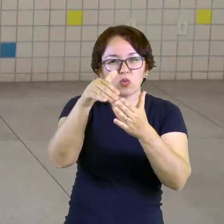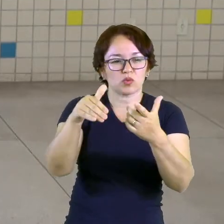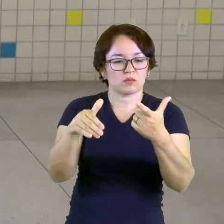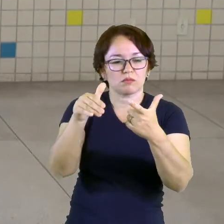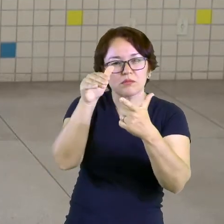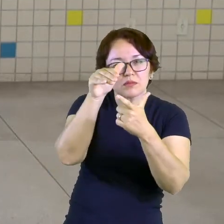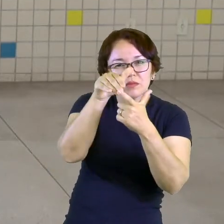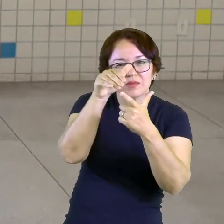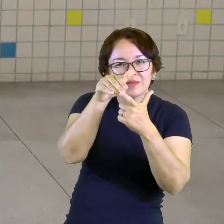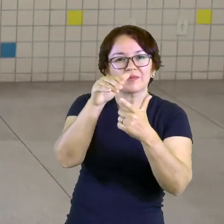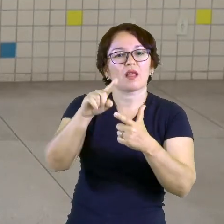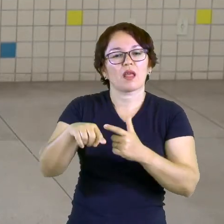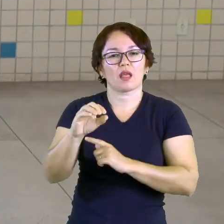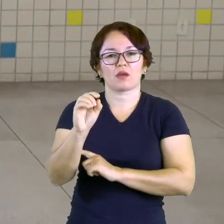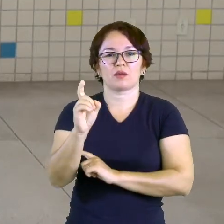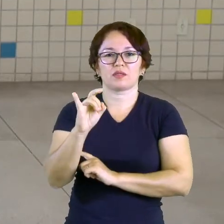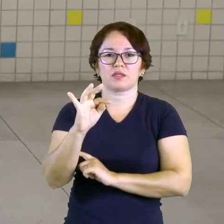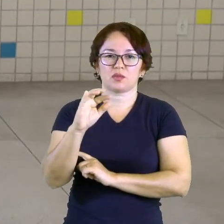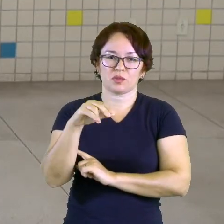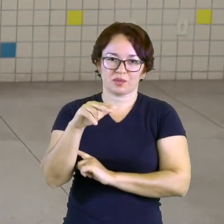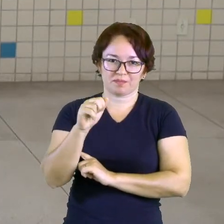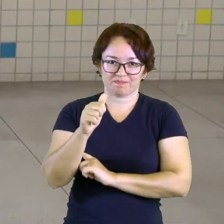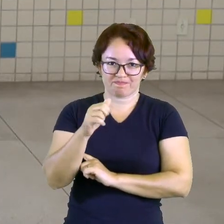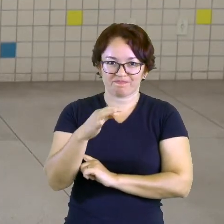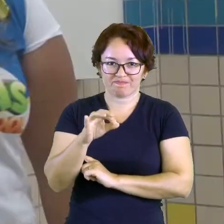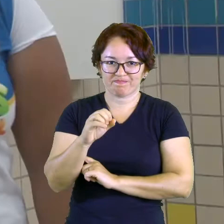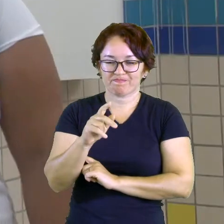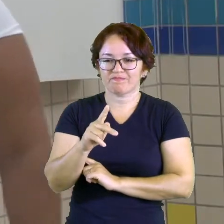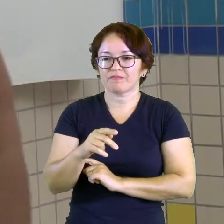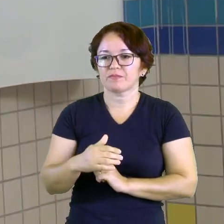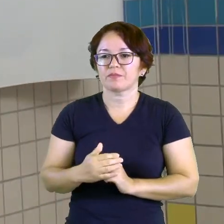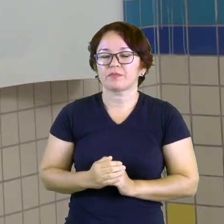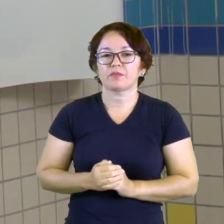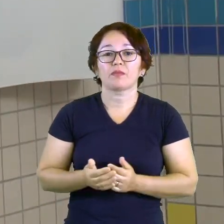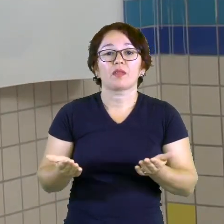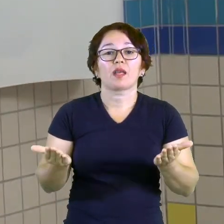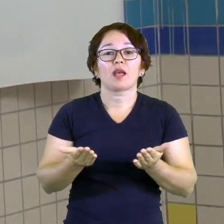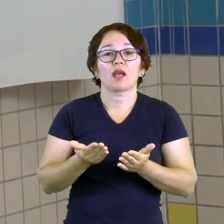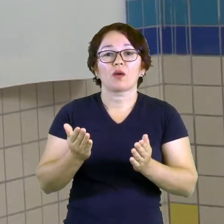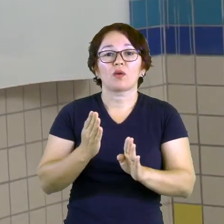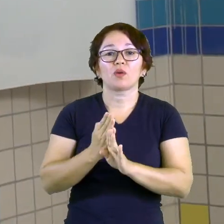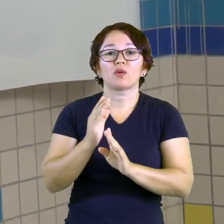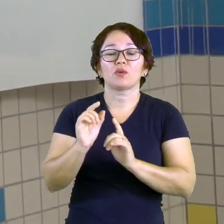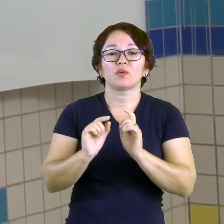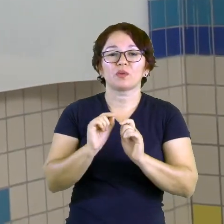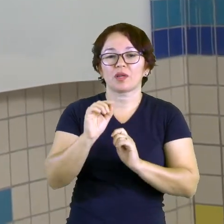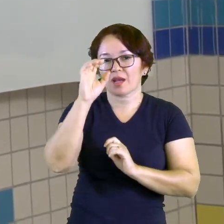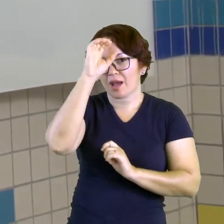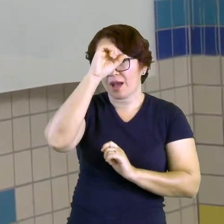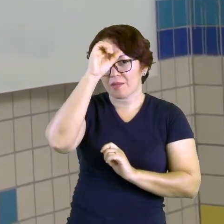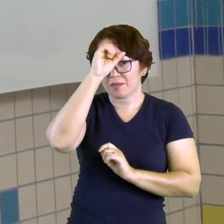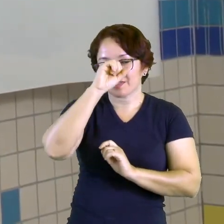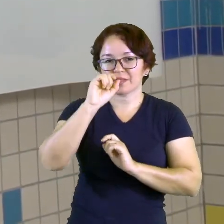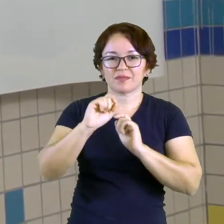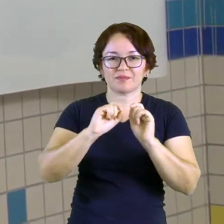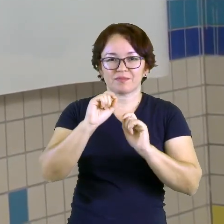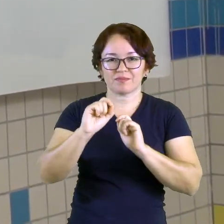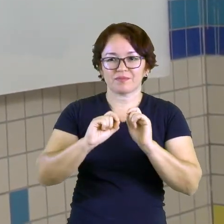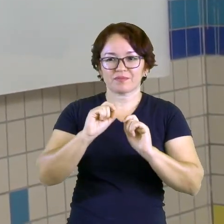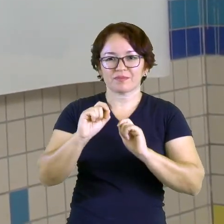palavra oxítona. Certinho? Agora nós vamos conhecer um pouquinho sobre